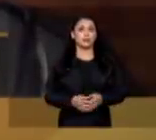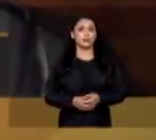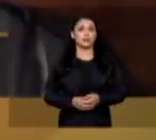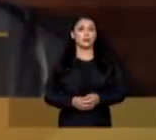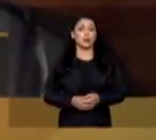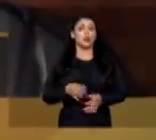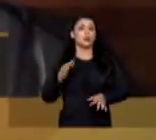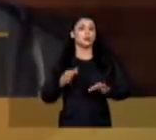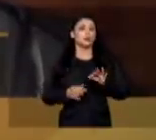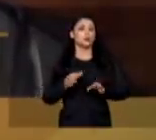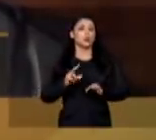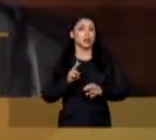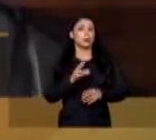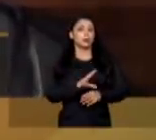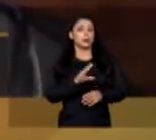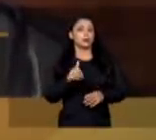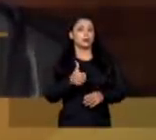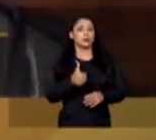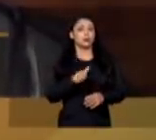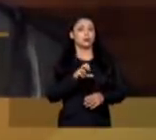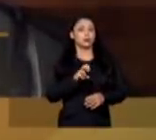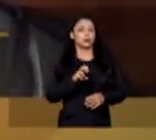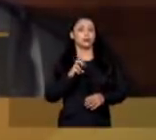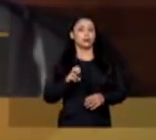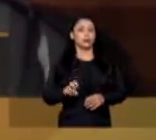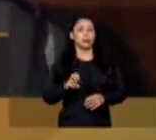ocasião do julgamento do habeas corpus